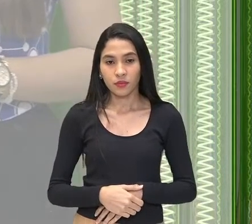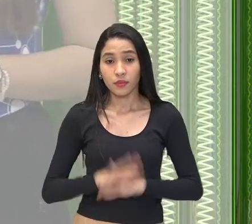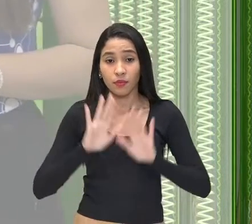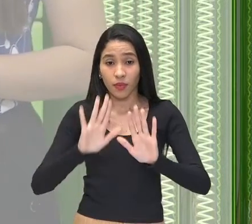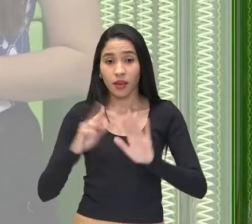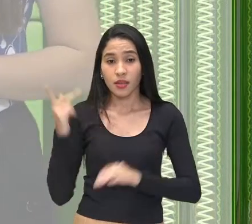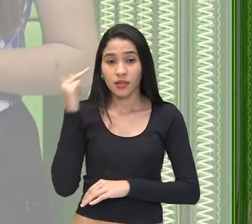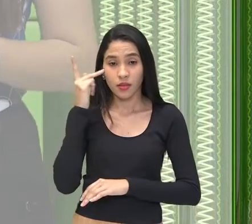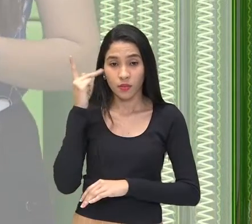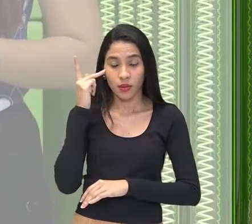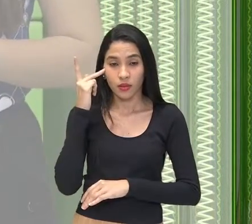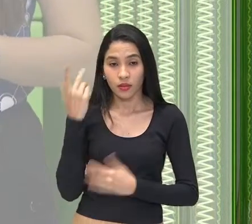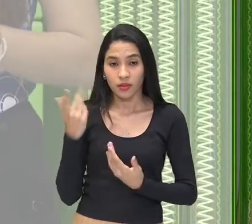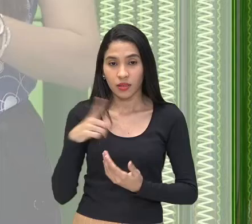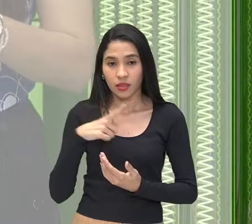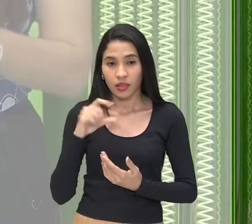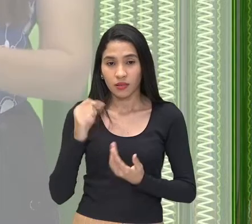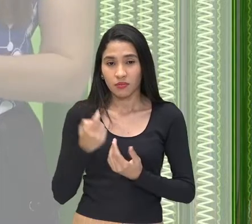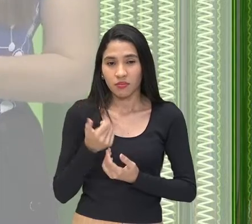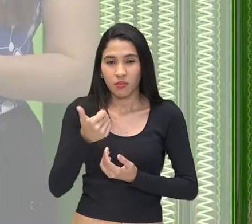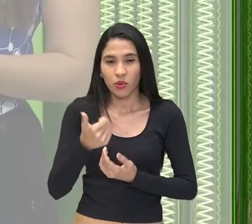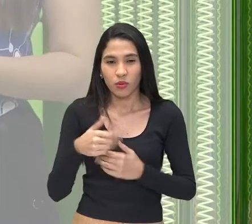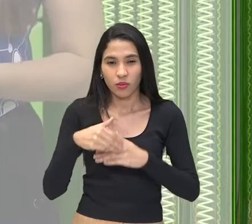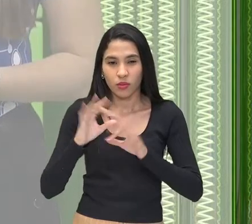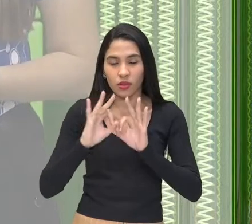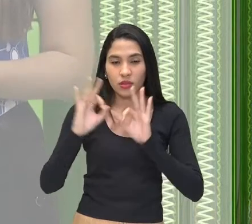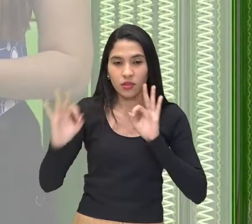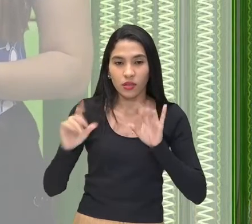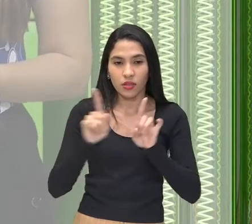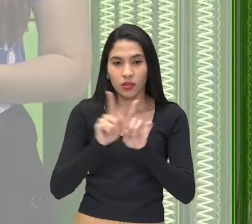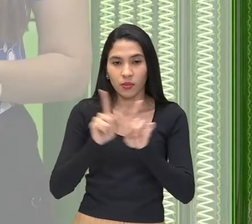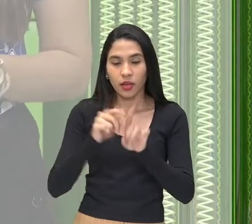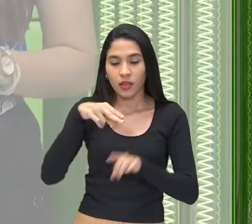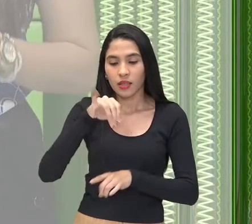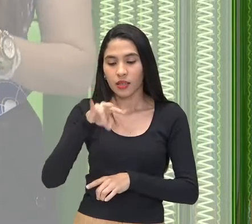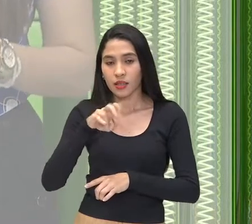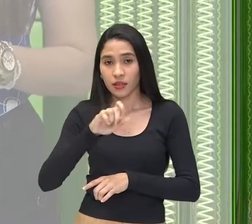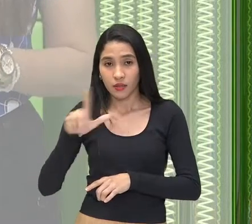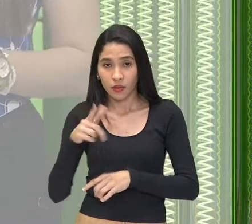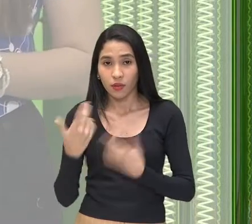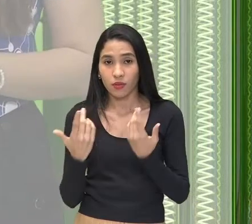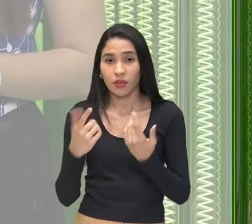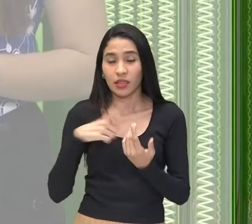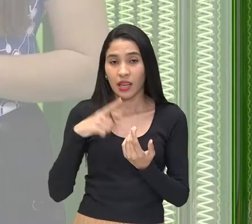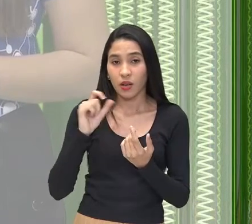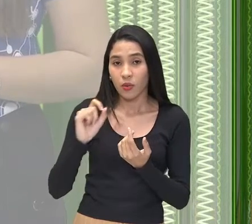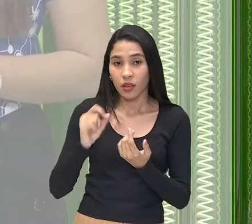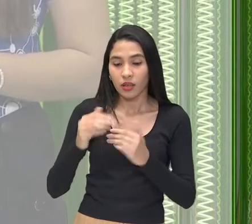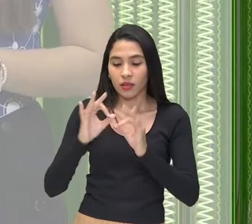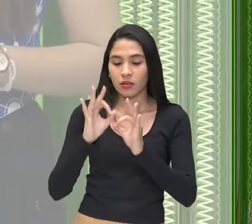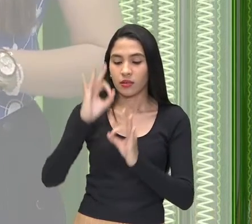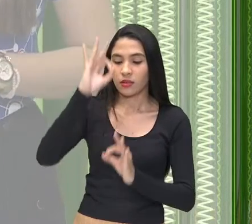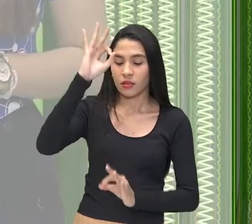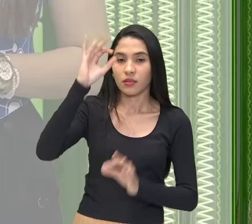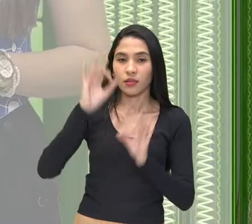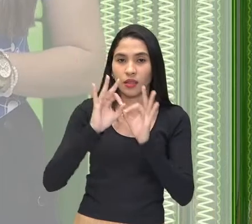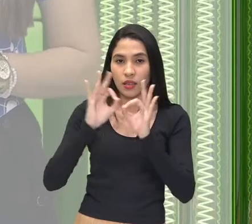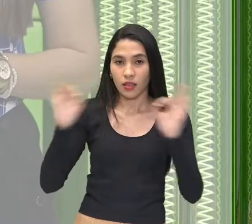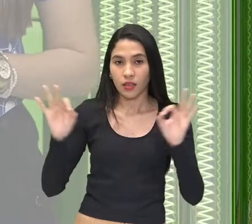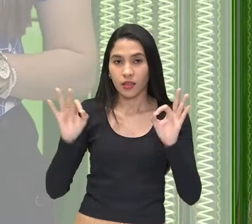Paulo já está um pouco mais distante do nível do mar. Então, já existe aí uma altitude